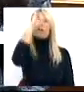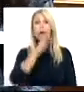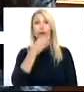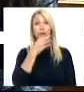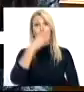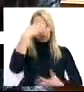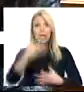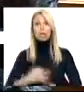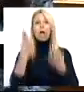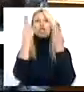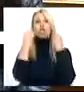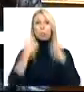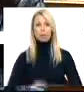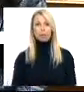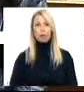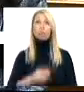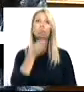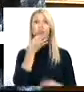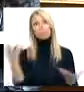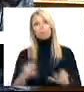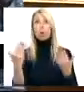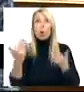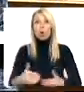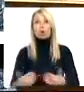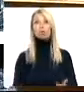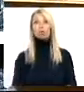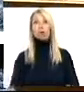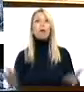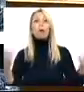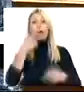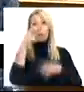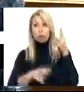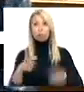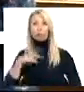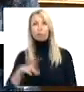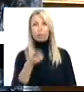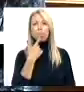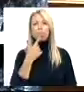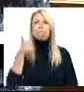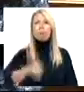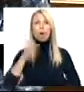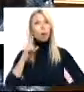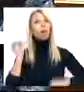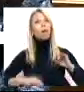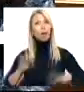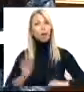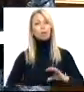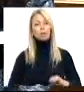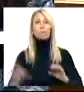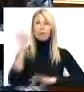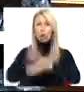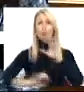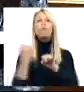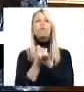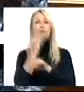então, naturalmente, que falar da condicionalidade. Então, para que os portugueses percebam bem o que está em causa, isto na Europa funciona